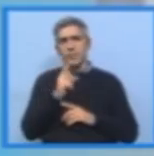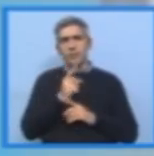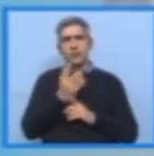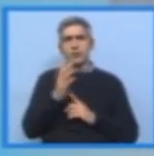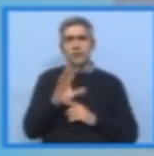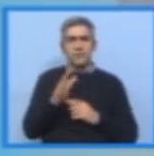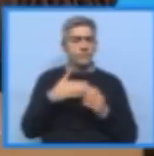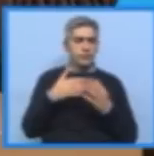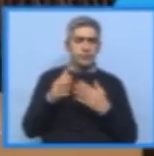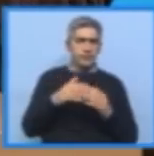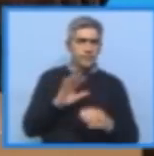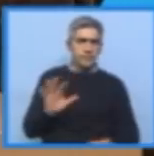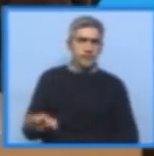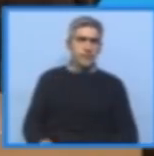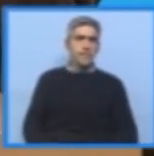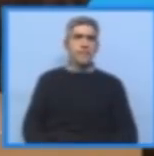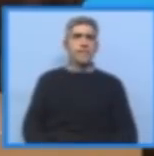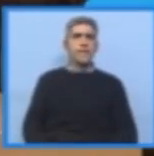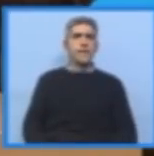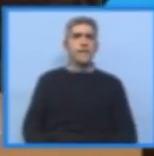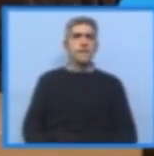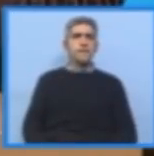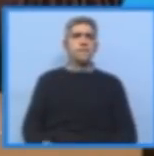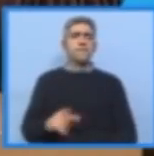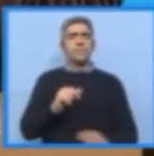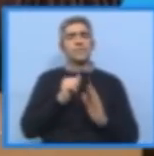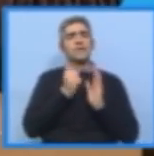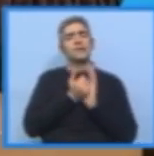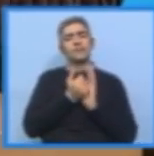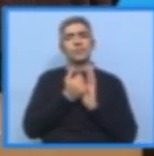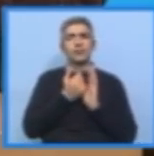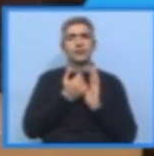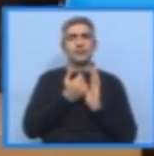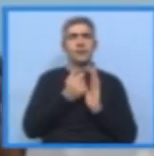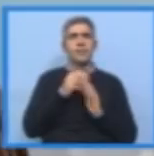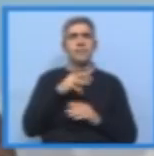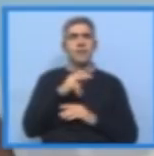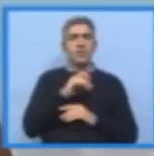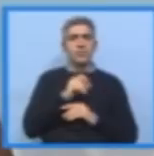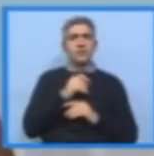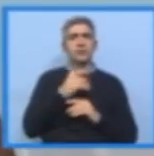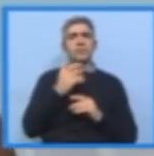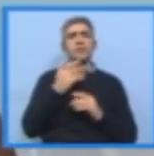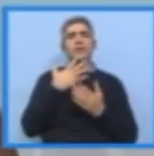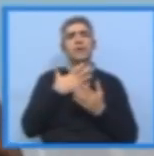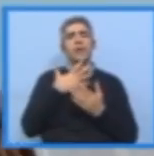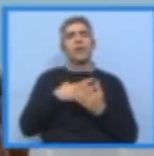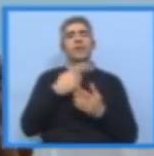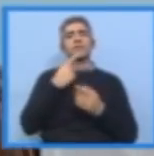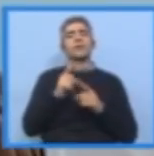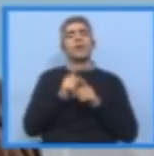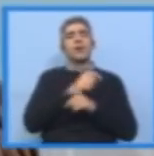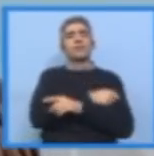não importa, não importa. Agora, isto é simbólico e, portanto, os magos representam a humanidade inteira,